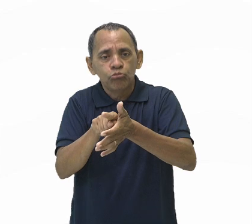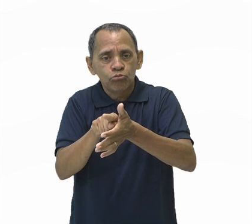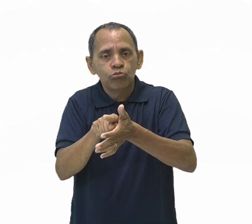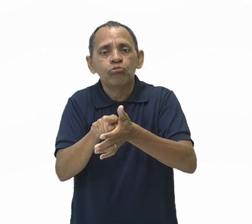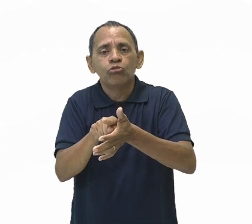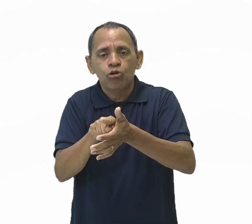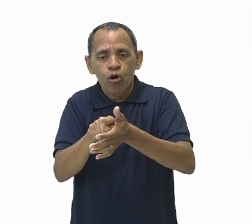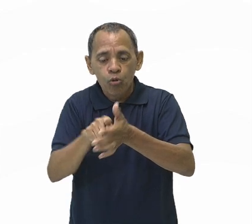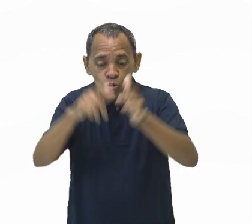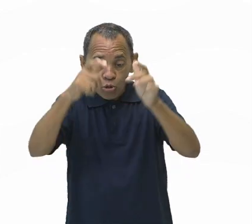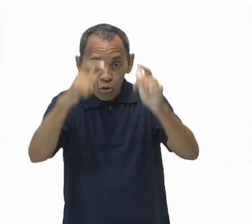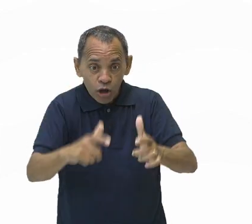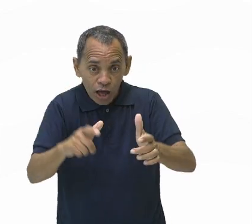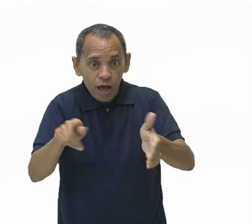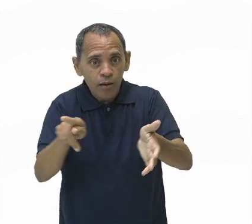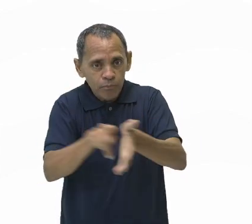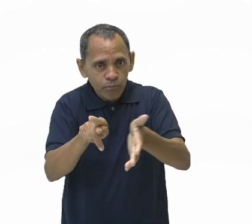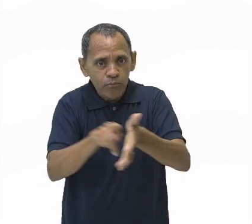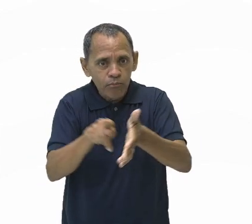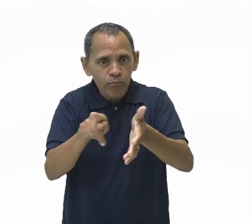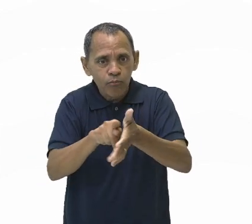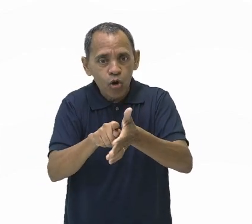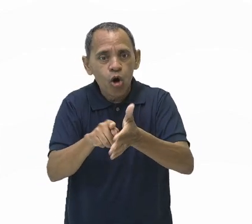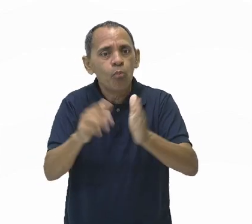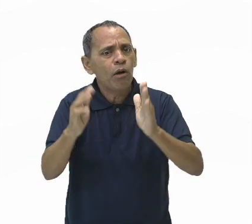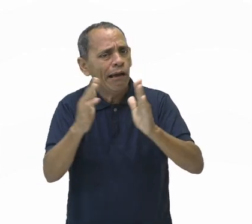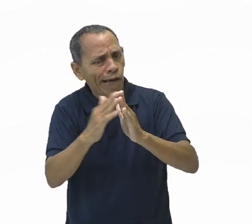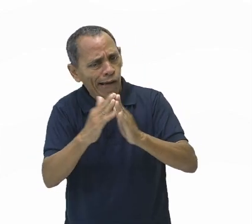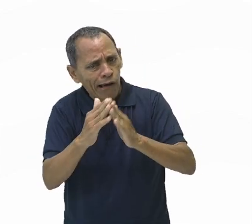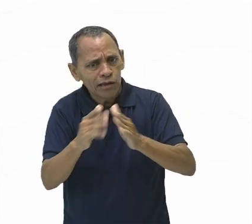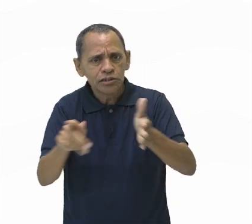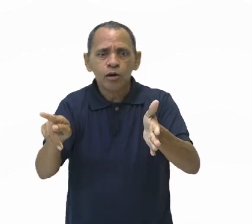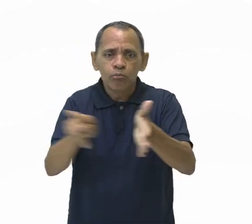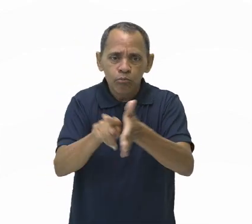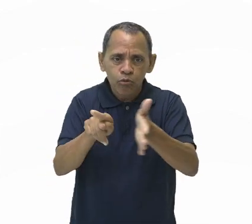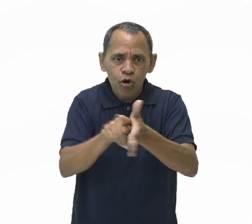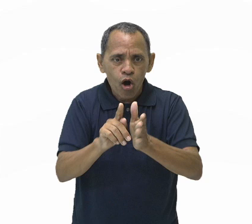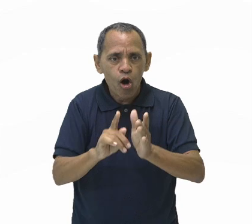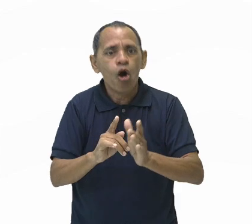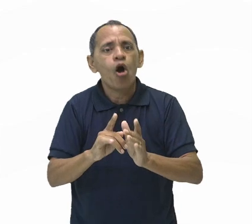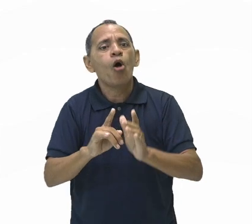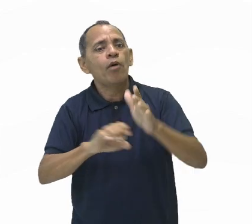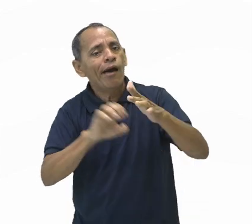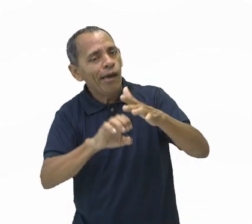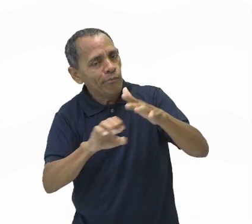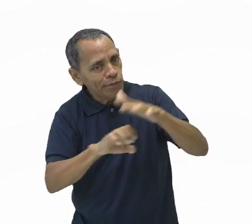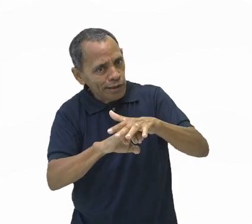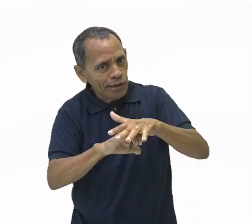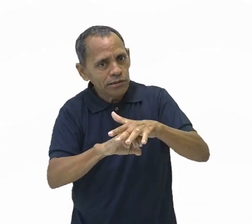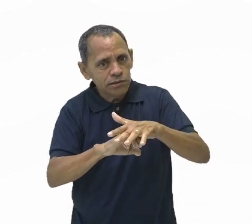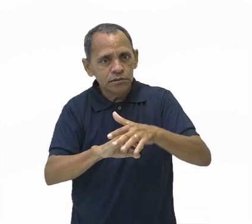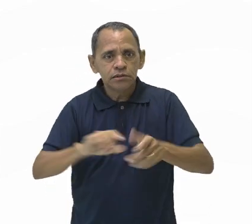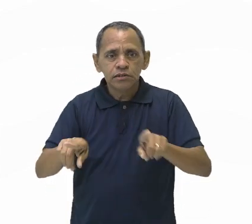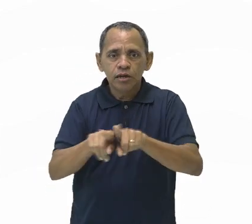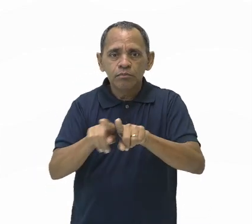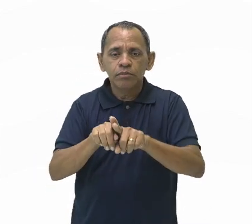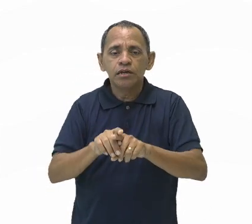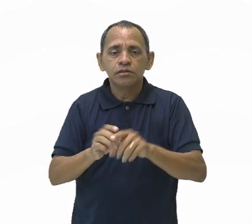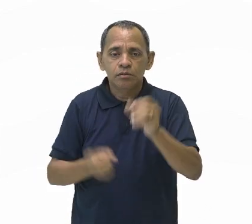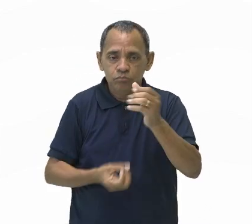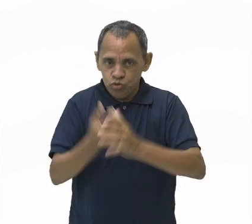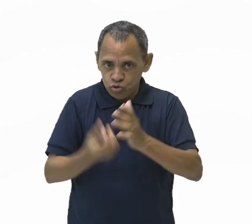domínios, né? Ela está fazendo um vaso ali de artesanato. Esse produto muito provavelmente está sendo produzido para ser vendido